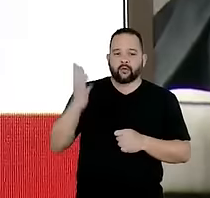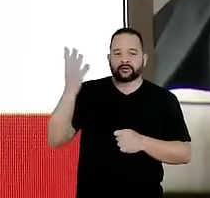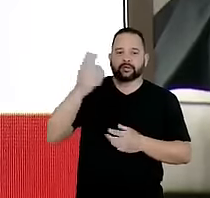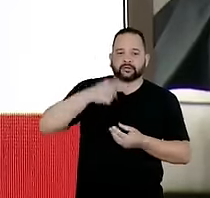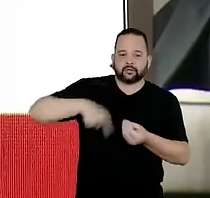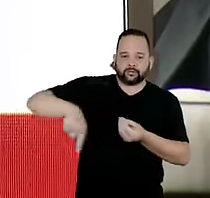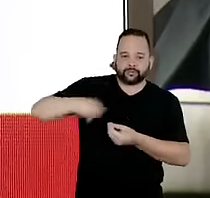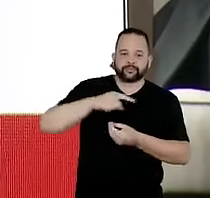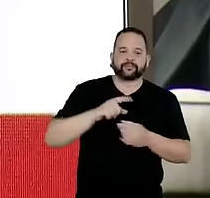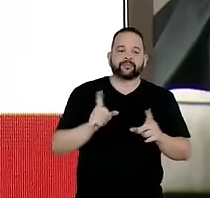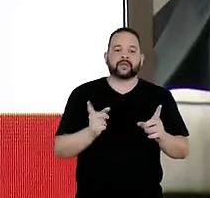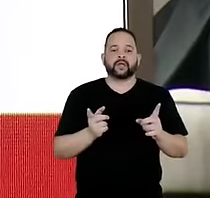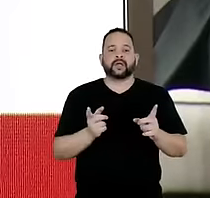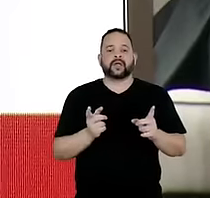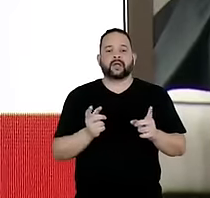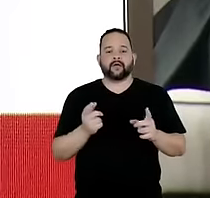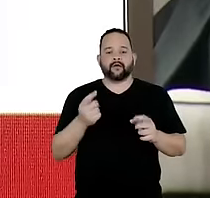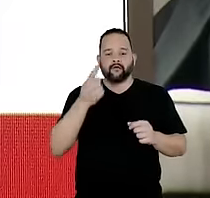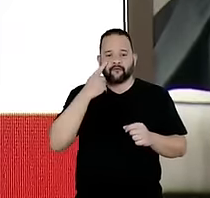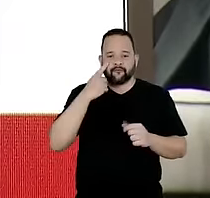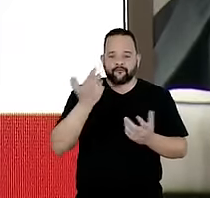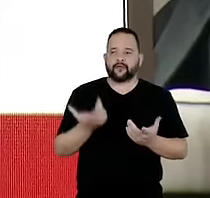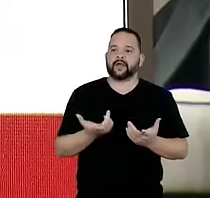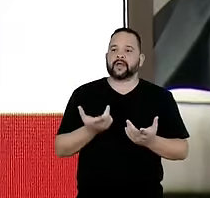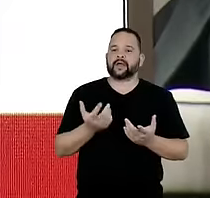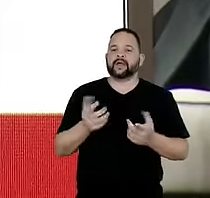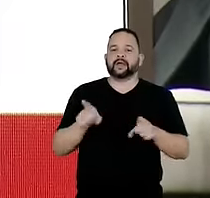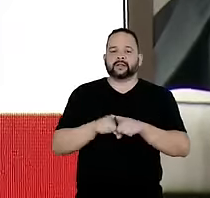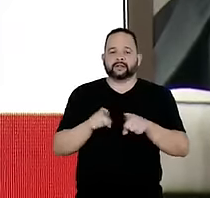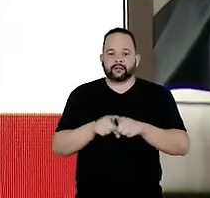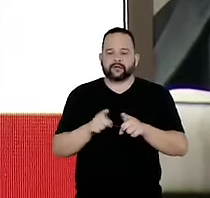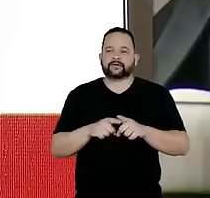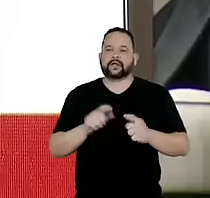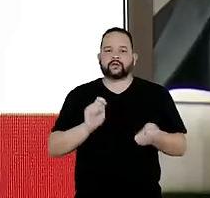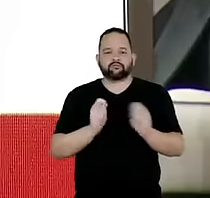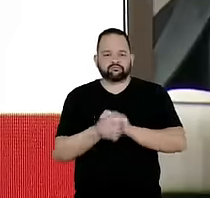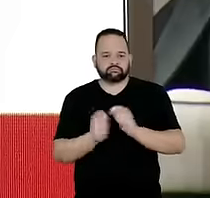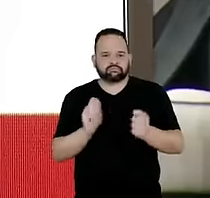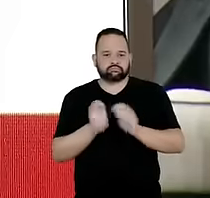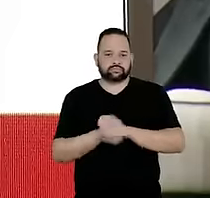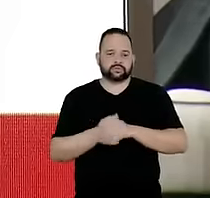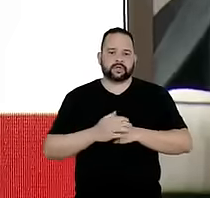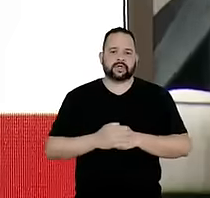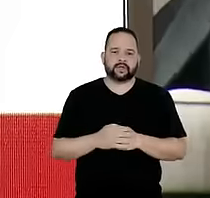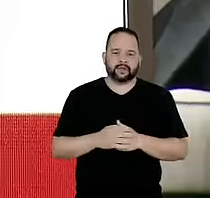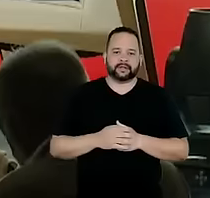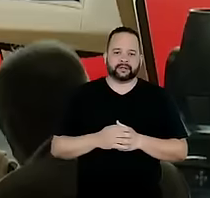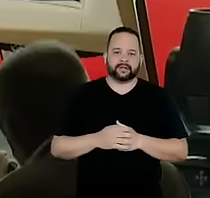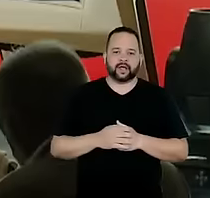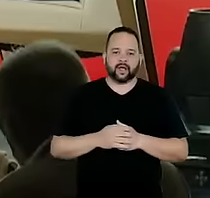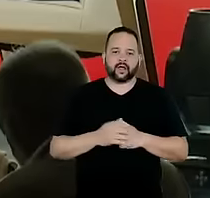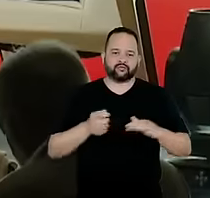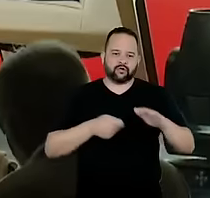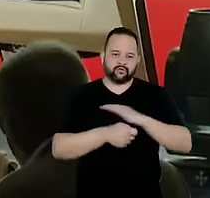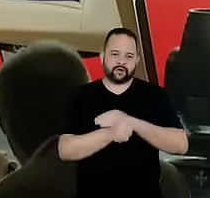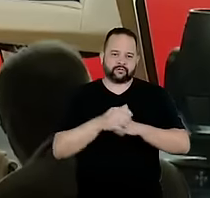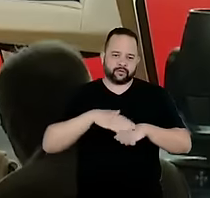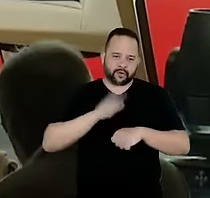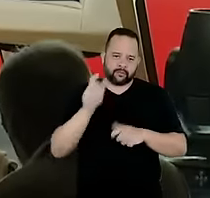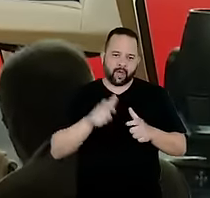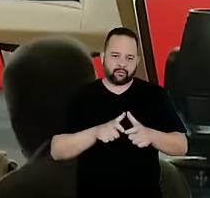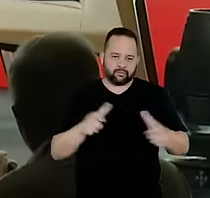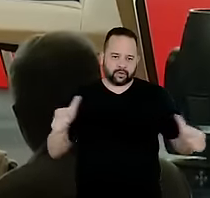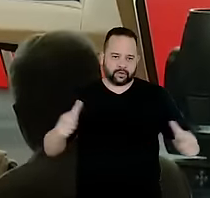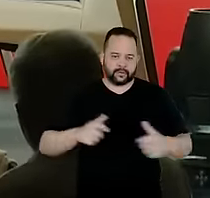quer colocar olhar os fundos de cri fazer essa rotação e a classe que mais cresceu esse ano né tinha uma pergunta aqui exatamente sobre isso